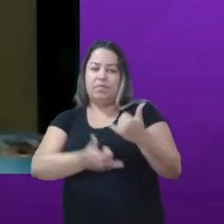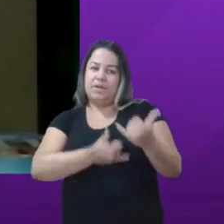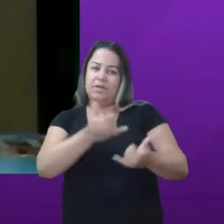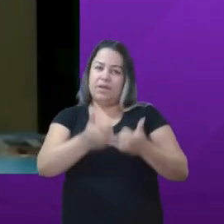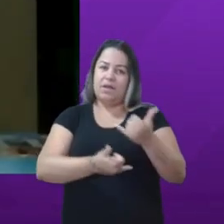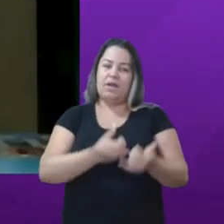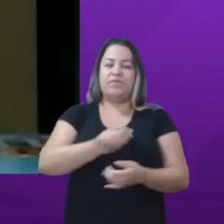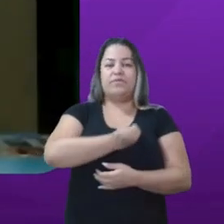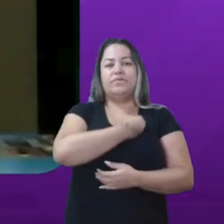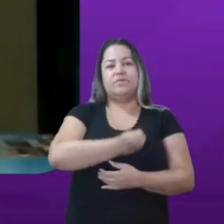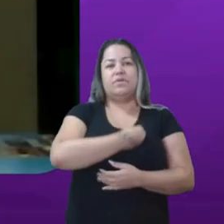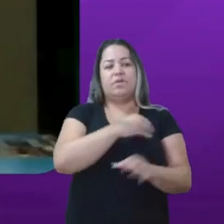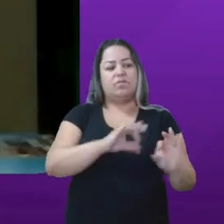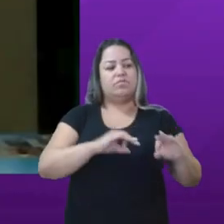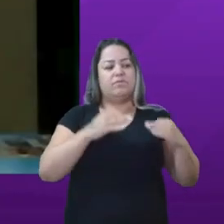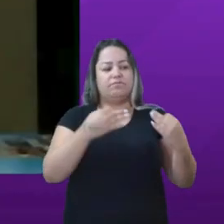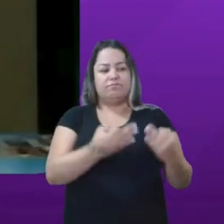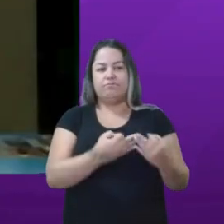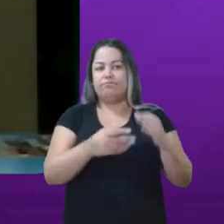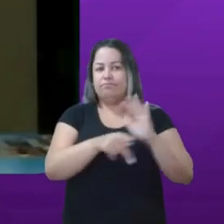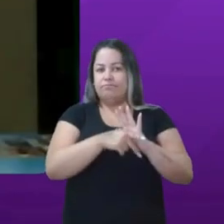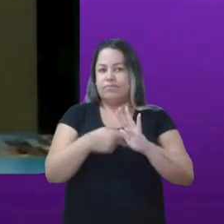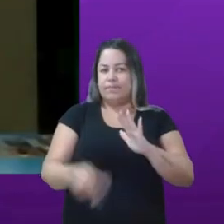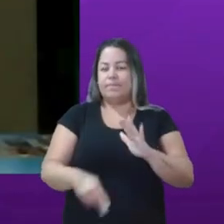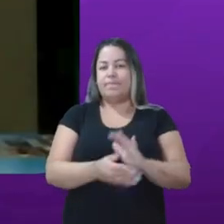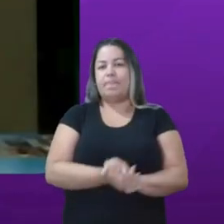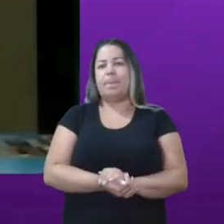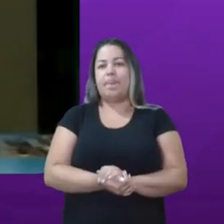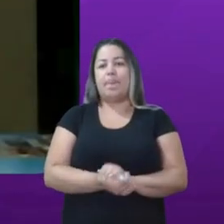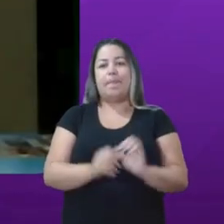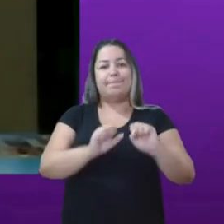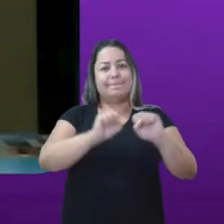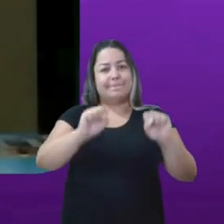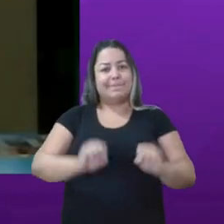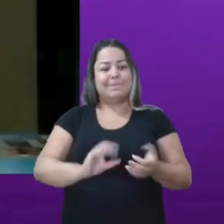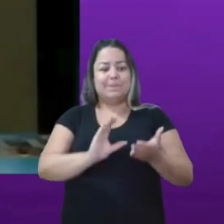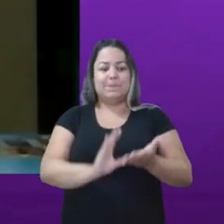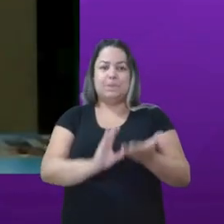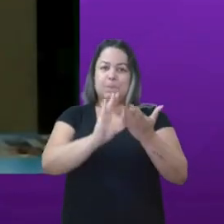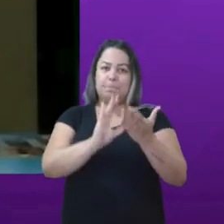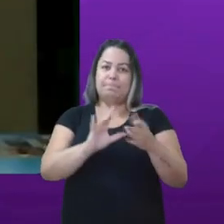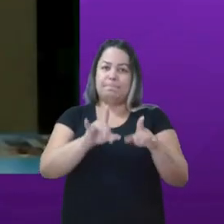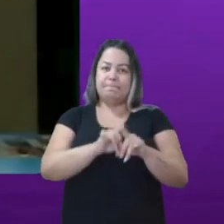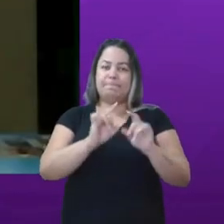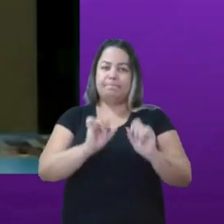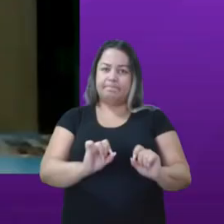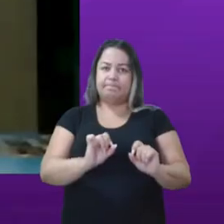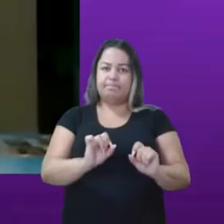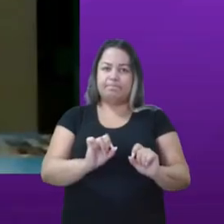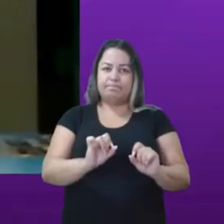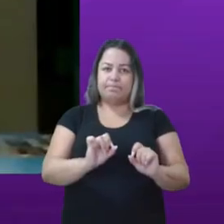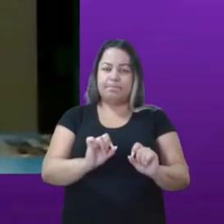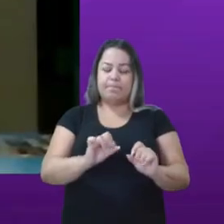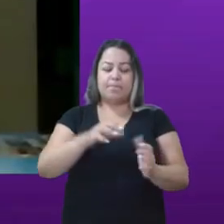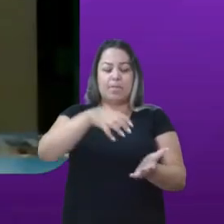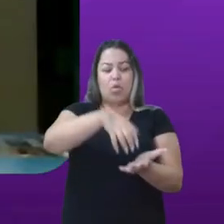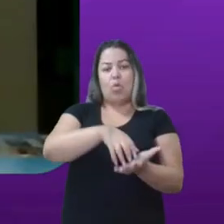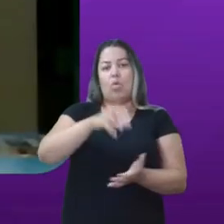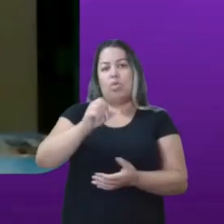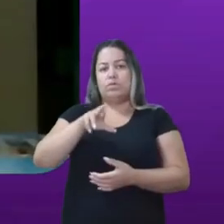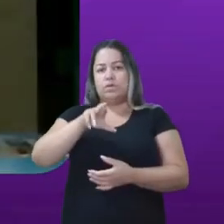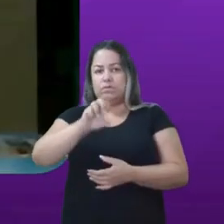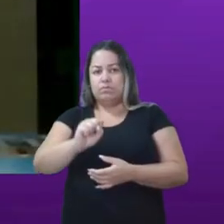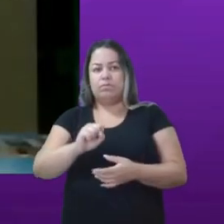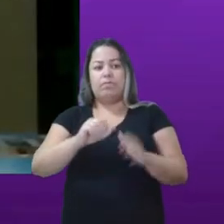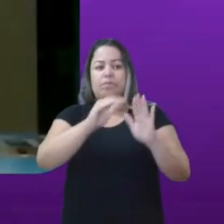convivência com a sua família. E aí o Sistema Único de Assistência Social, ele tem né, desde dos CRAS, que tem